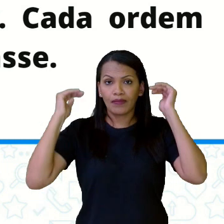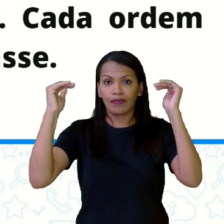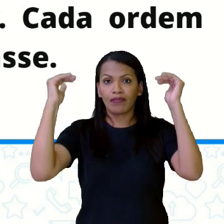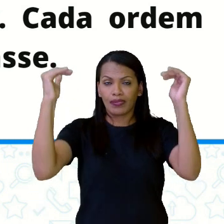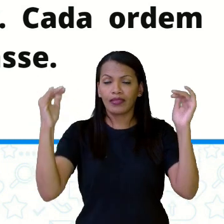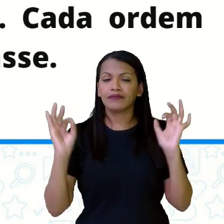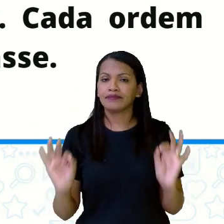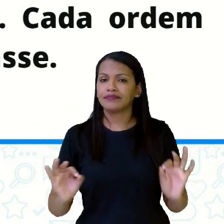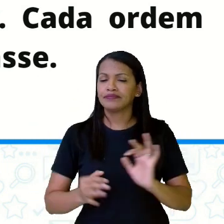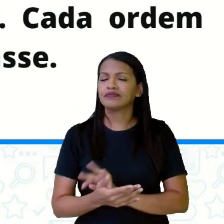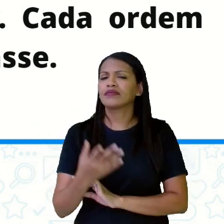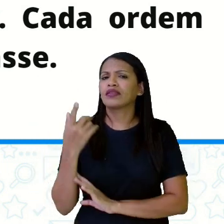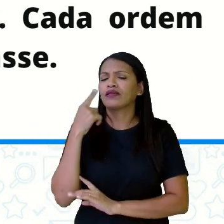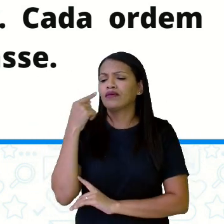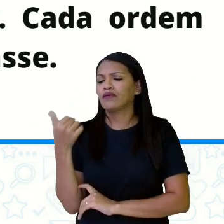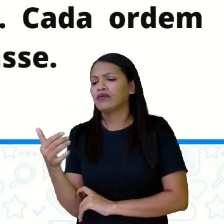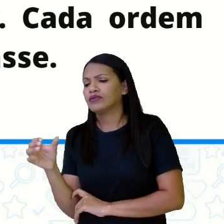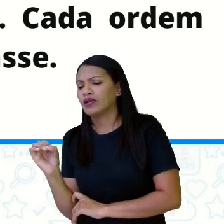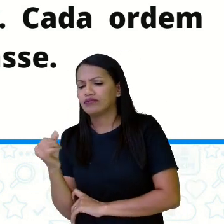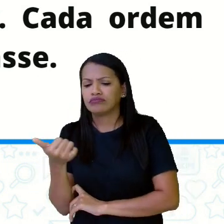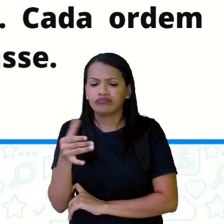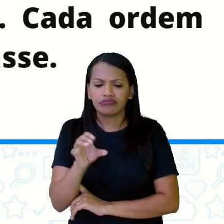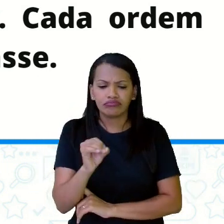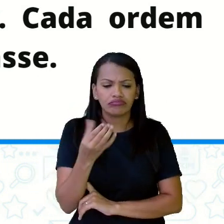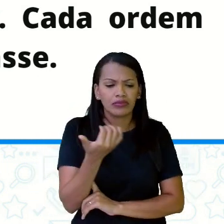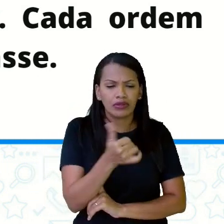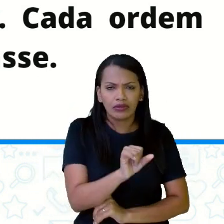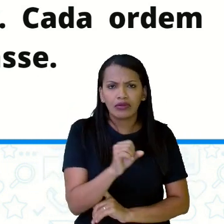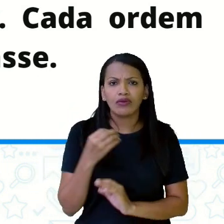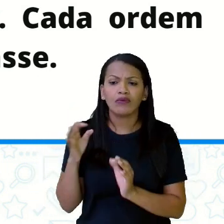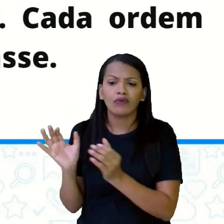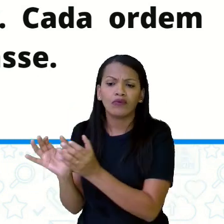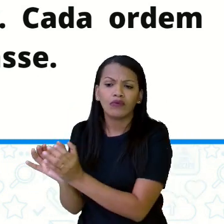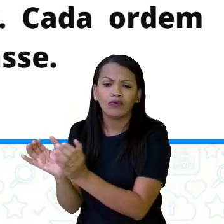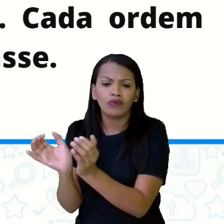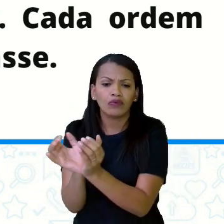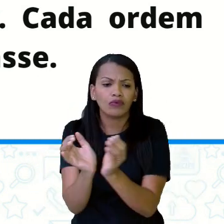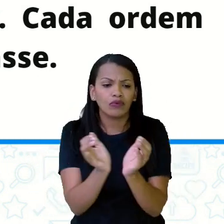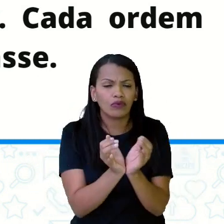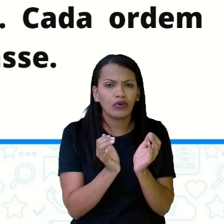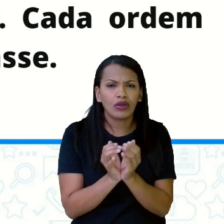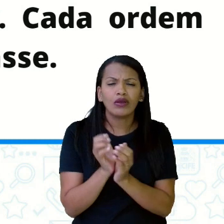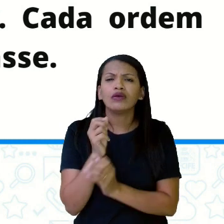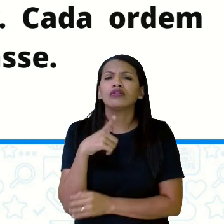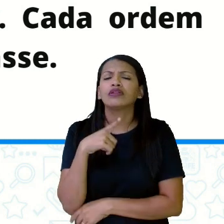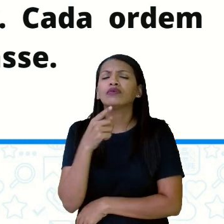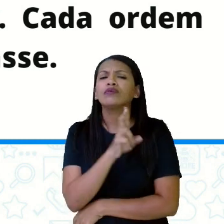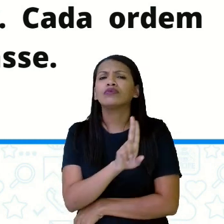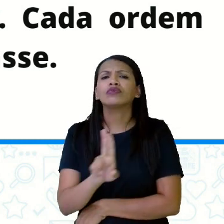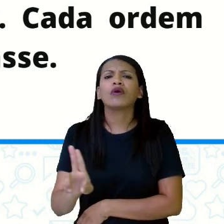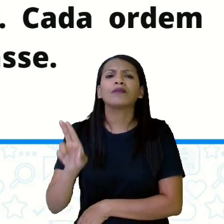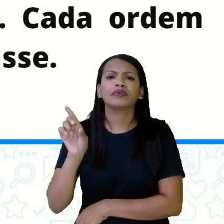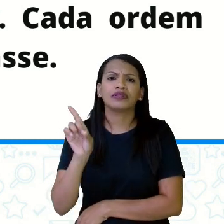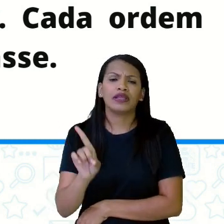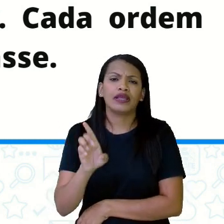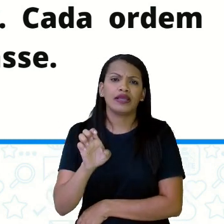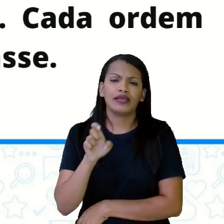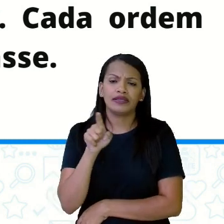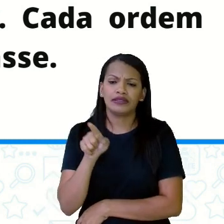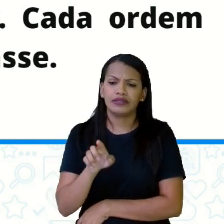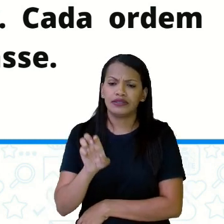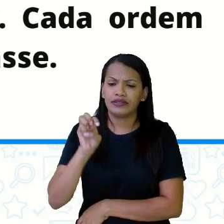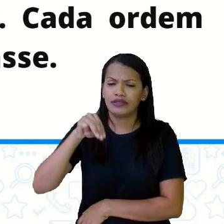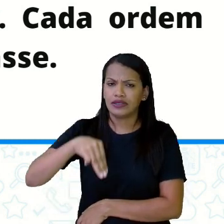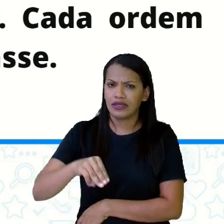10, surgiu a primeira definição. O grupo de 10 unidades recebe o nome de dezena. Assim,